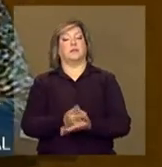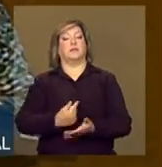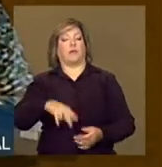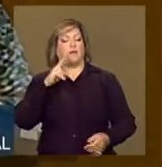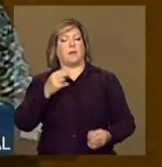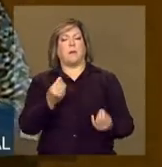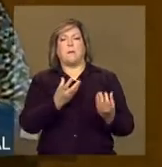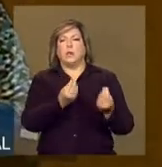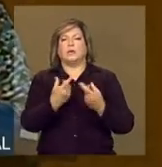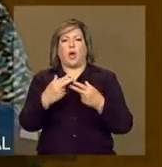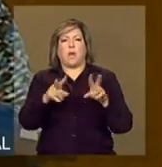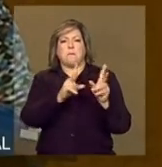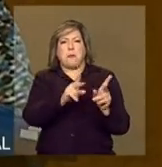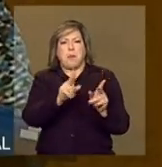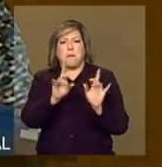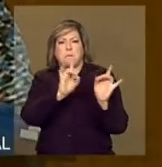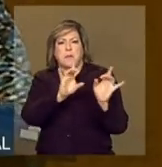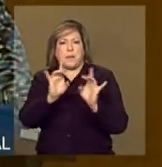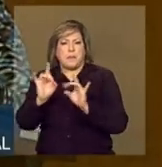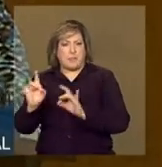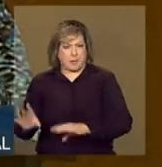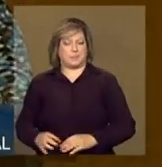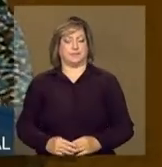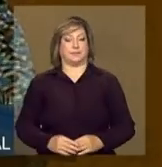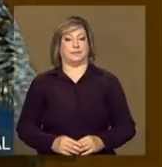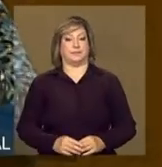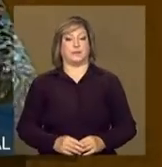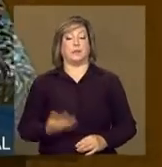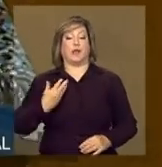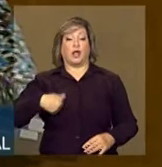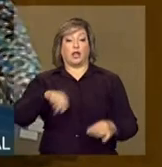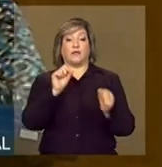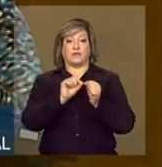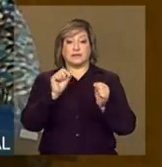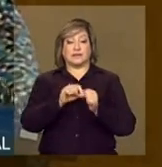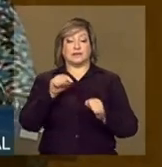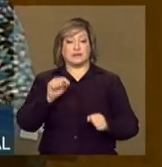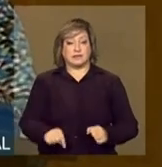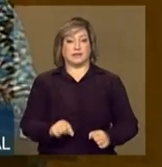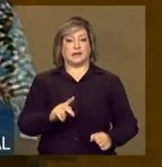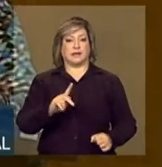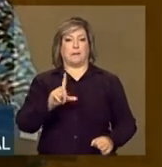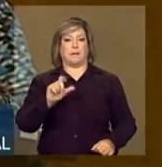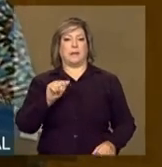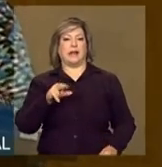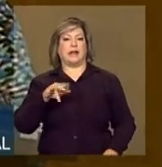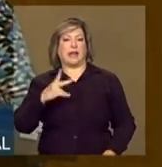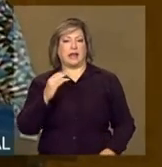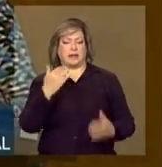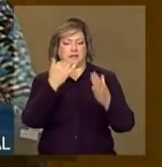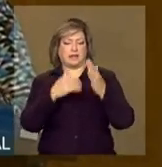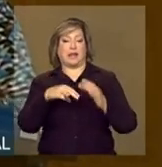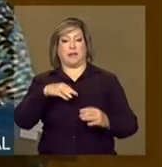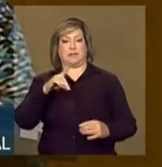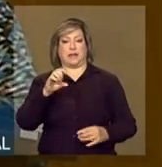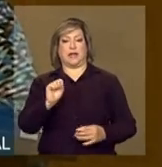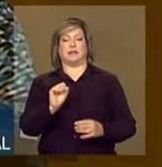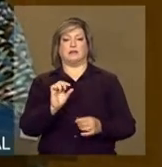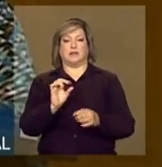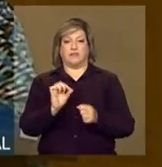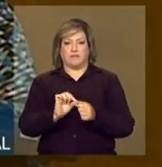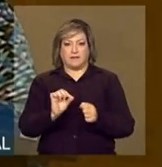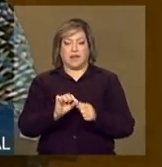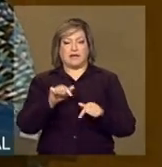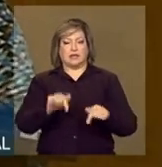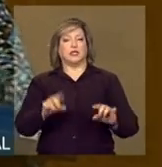muita coisa se coincide. Bom, nós geramos uma planilha que o MDS segue atualizando, com todas as informações básicas sobre